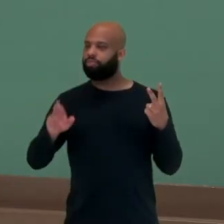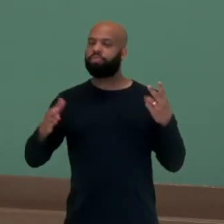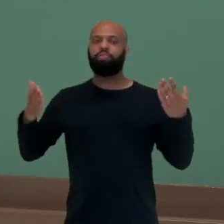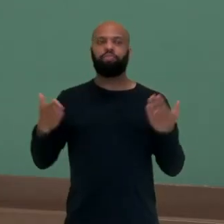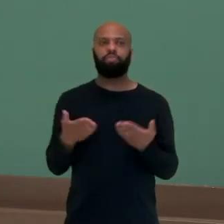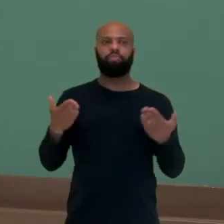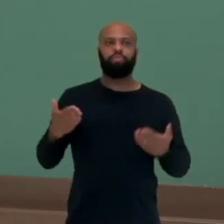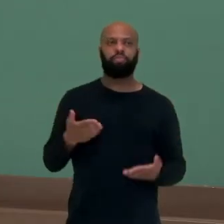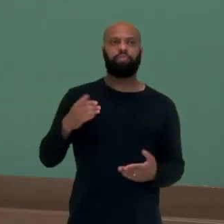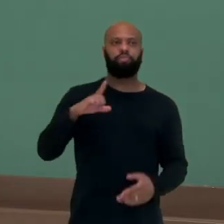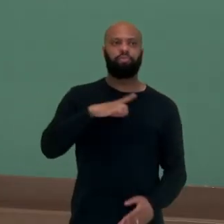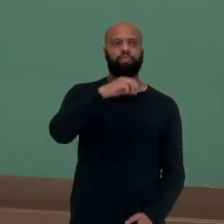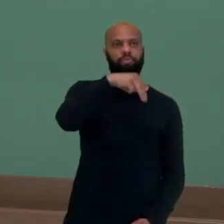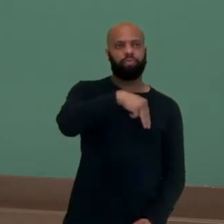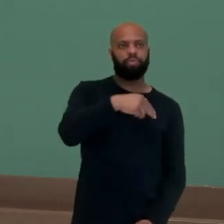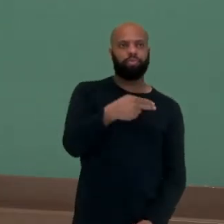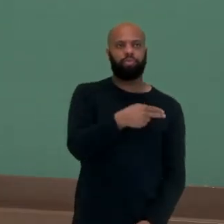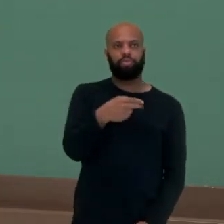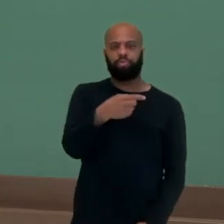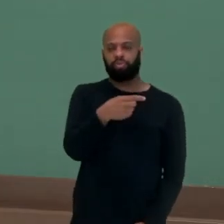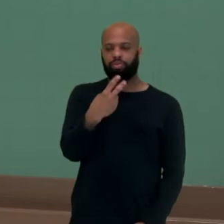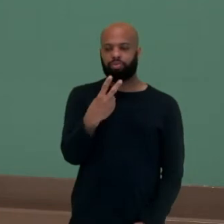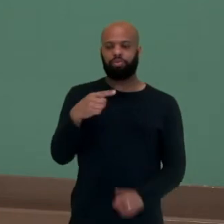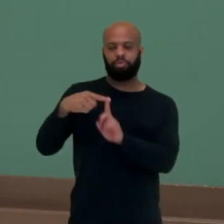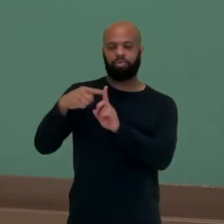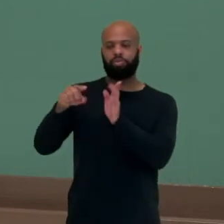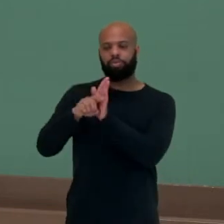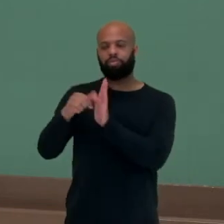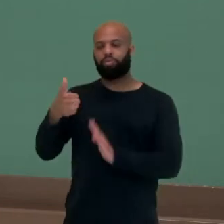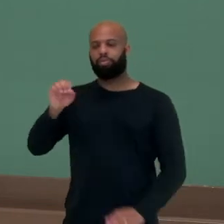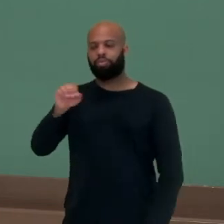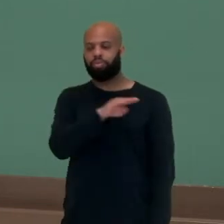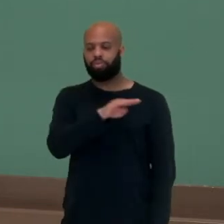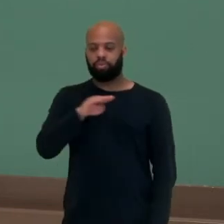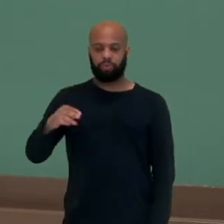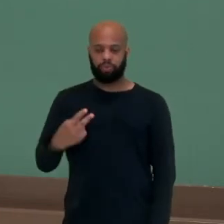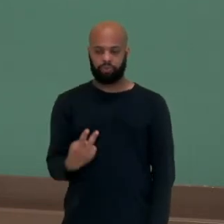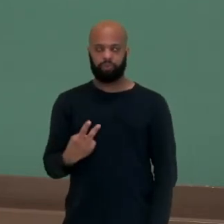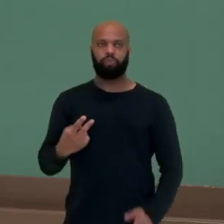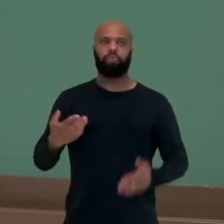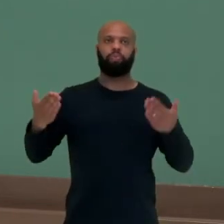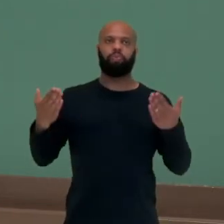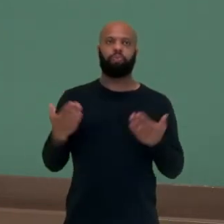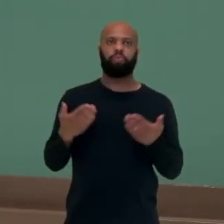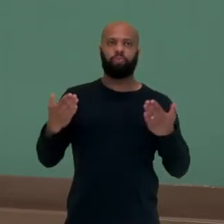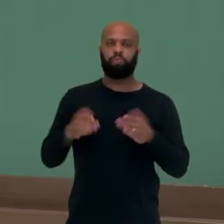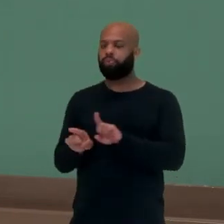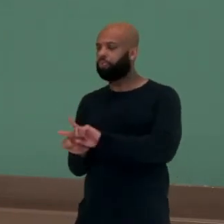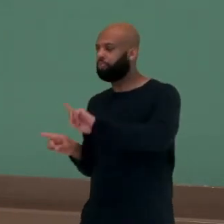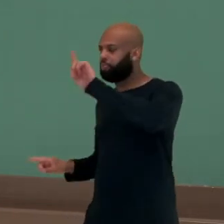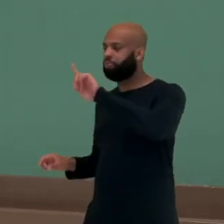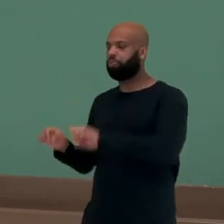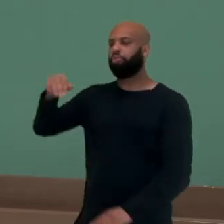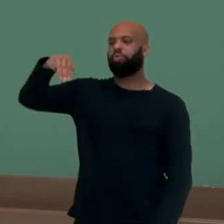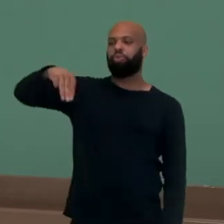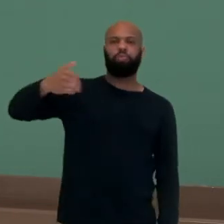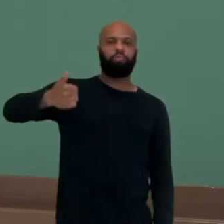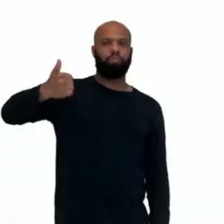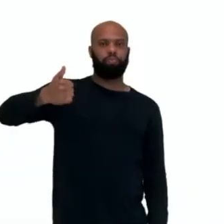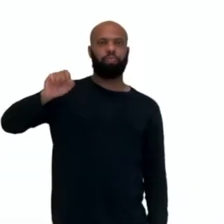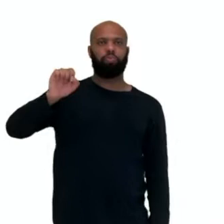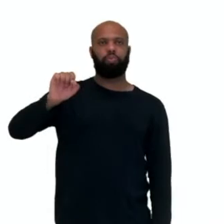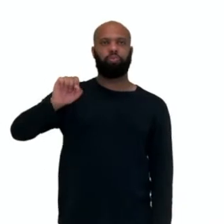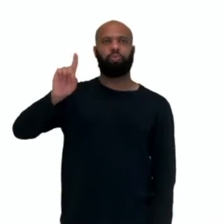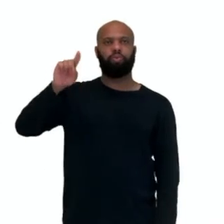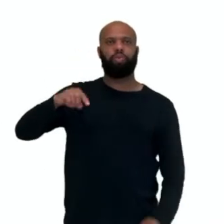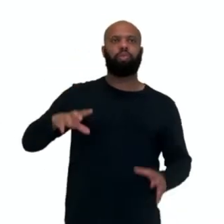M, portanto, vale menos 2, mais ou menos 10, dividido por 2. O M', ou M1, como eu preferir, vai